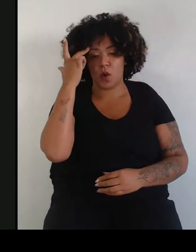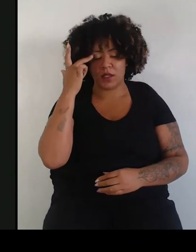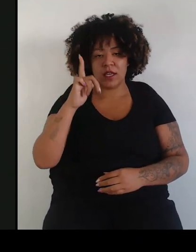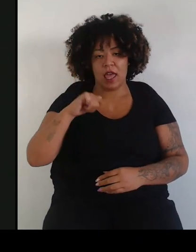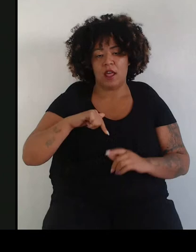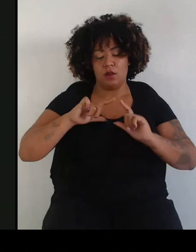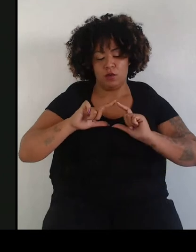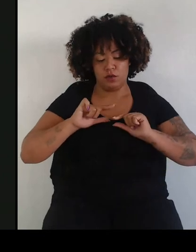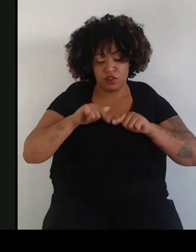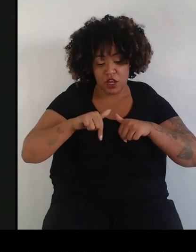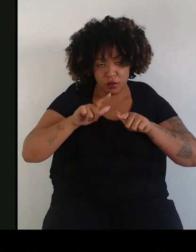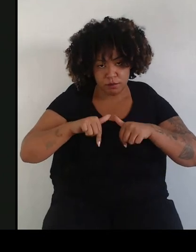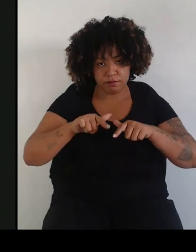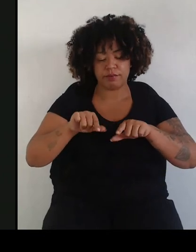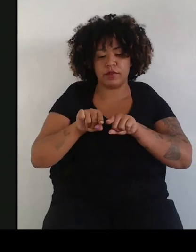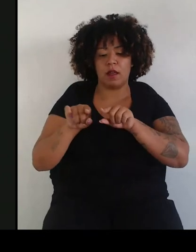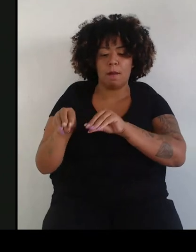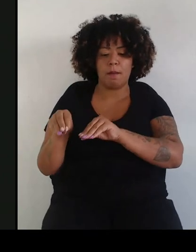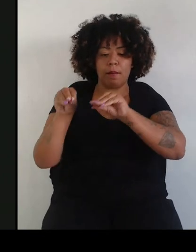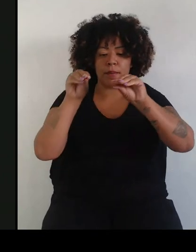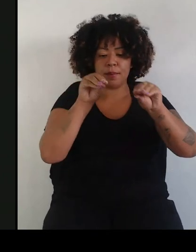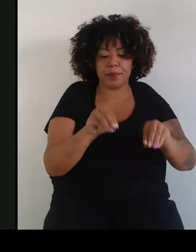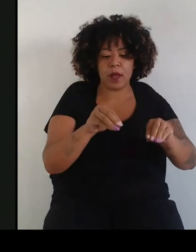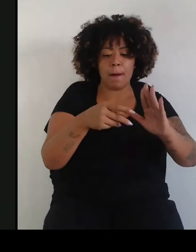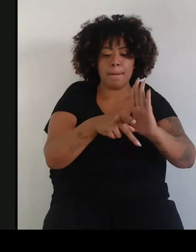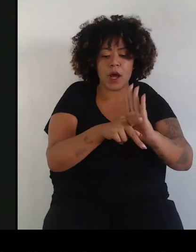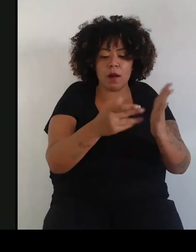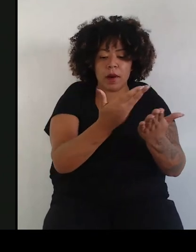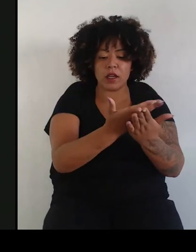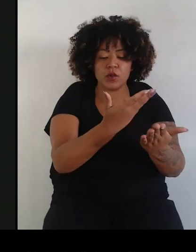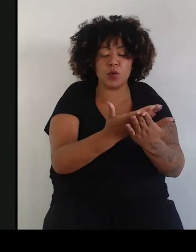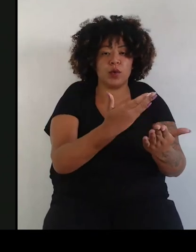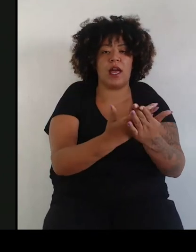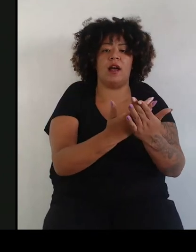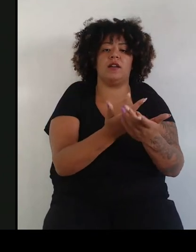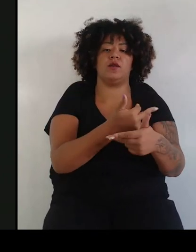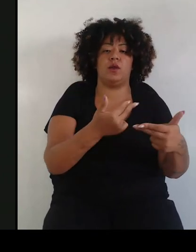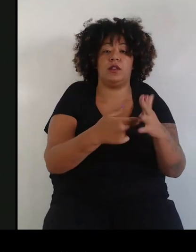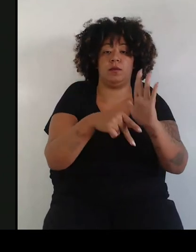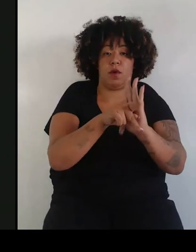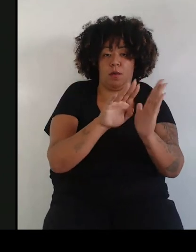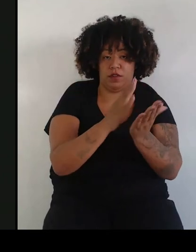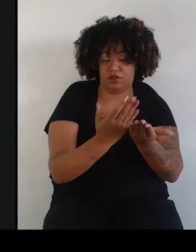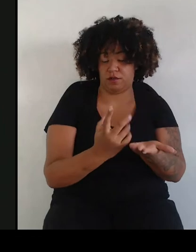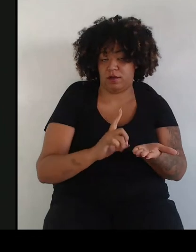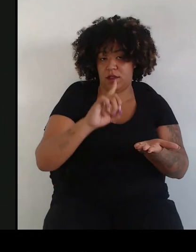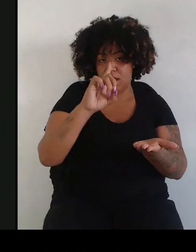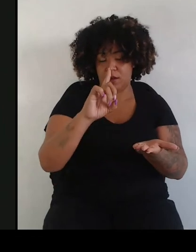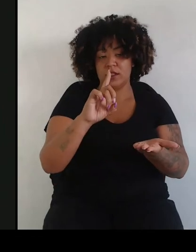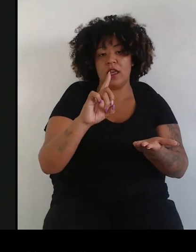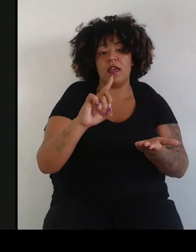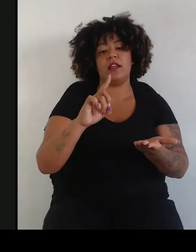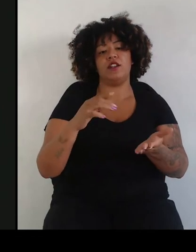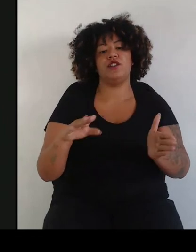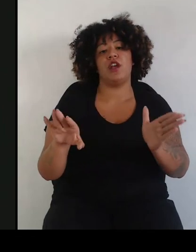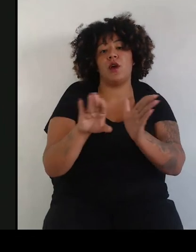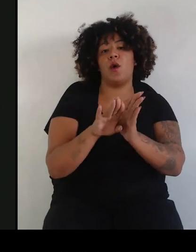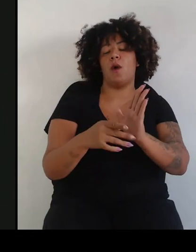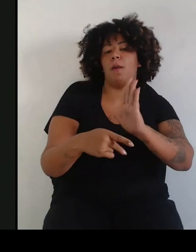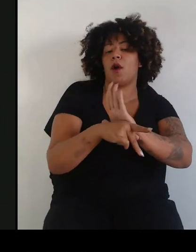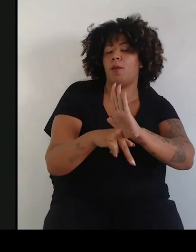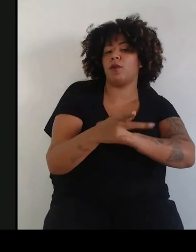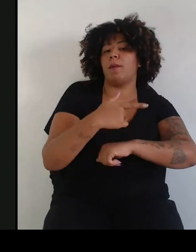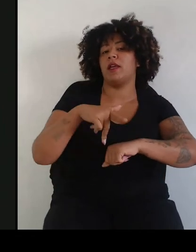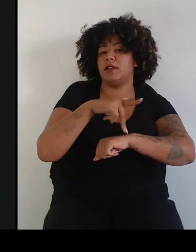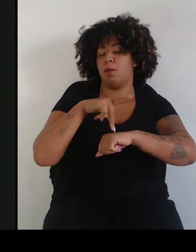para Amazônia para a catequese Vieira nascida em Portugal podemos dizer que foi o primeiro grande filósofo